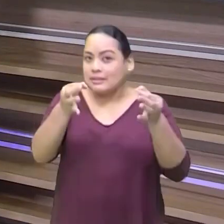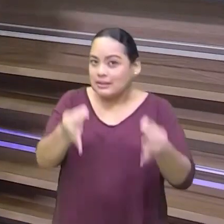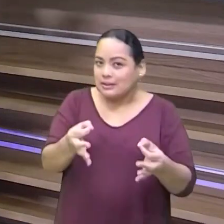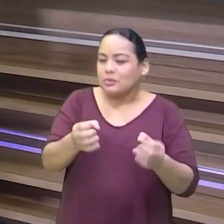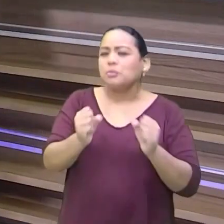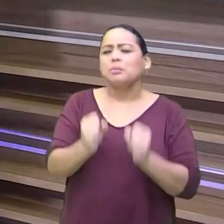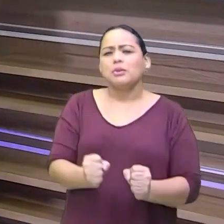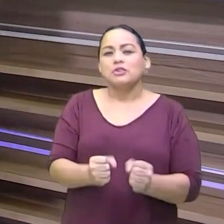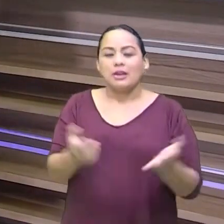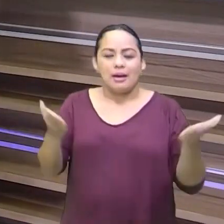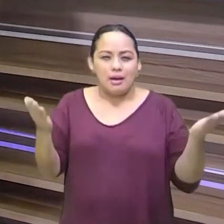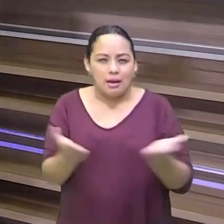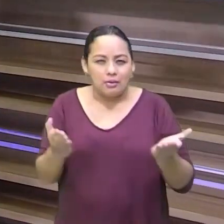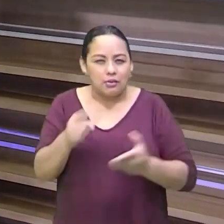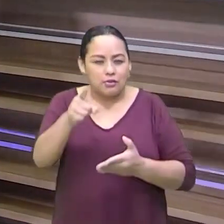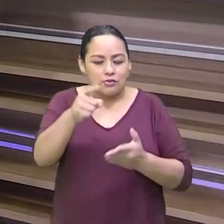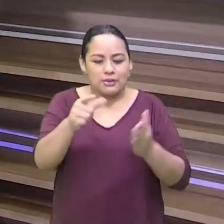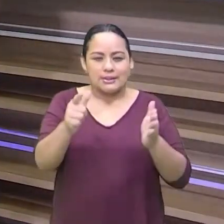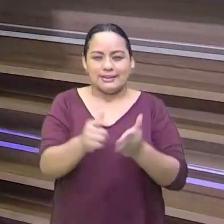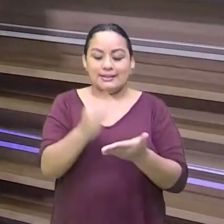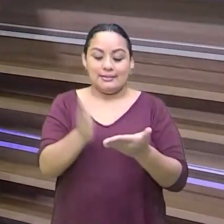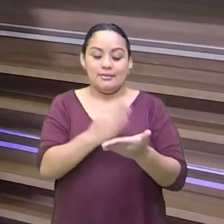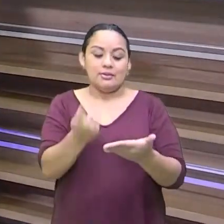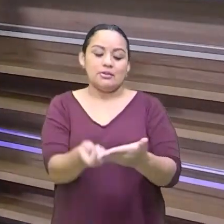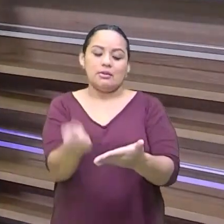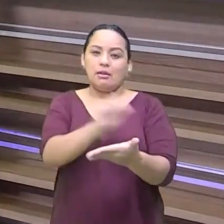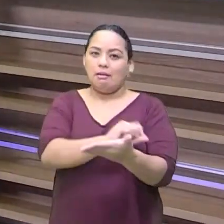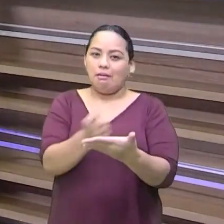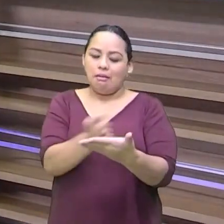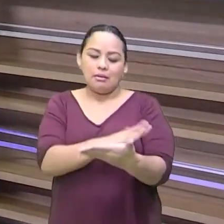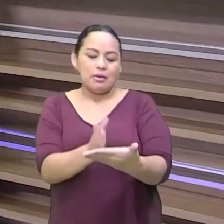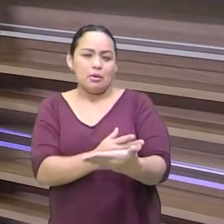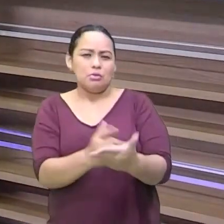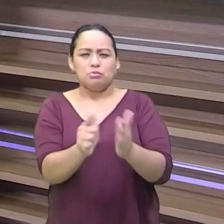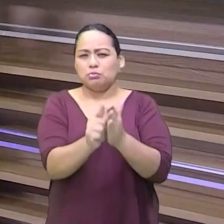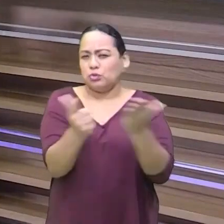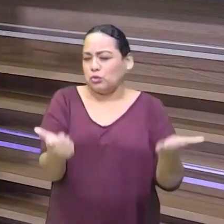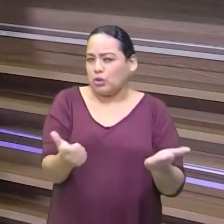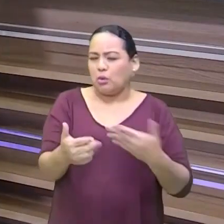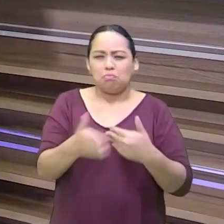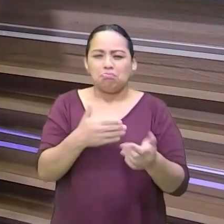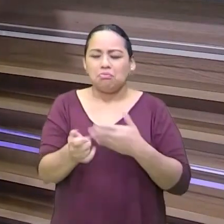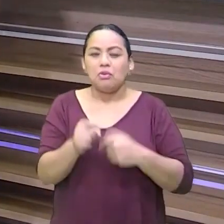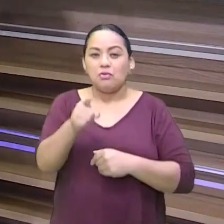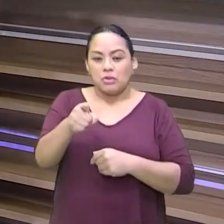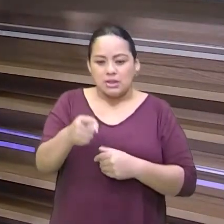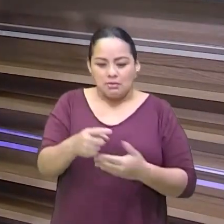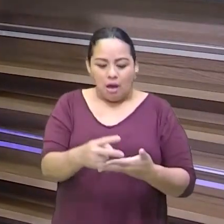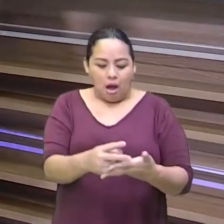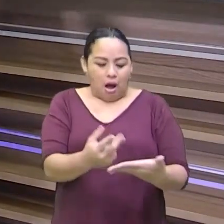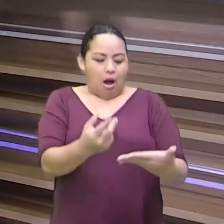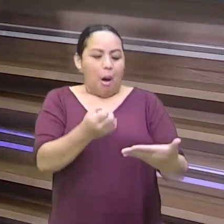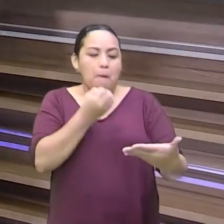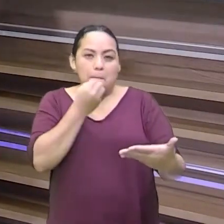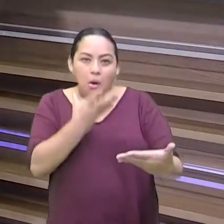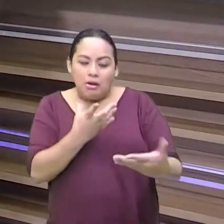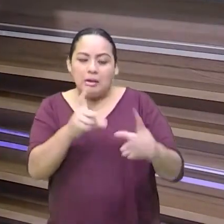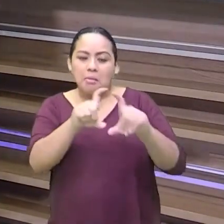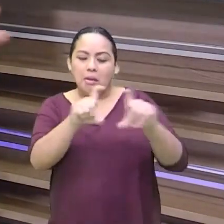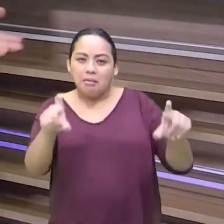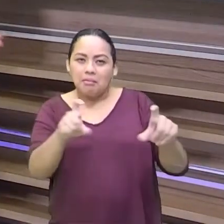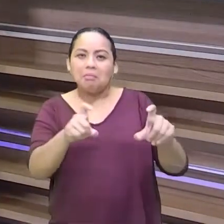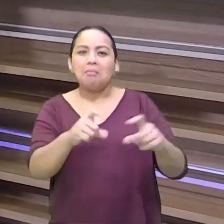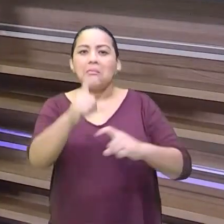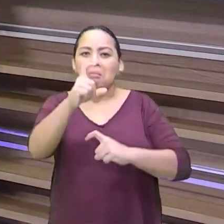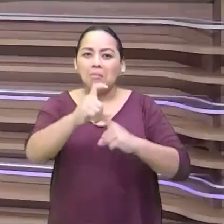certo? A partir de agora, quando você abrir uma revista ou até mesmo um jornal, você vai dizer, nossa, isso é uma tirinha. Como